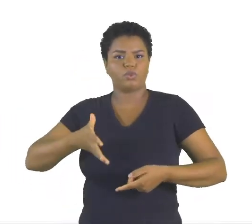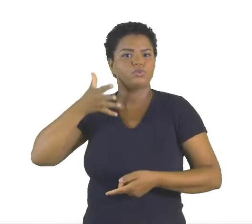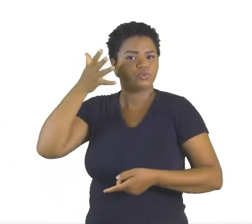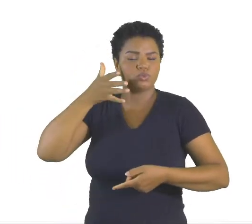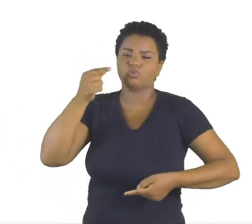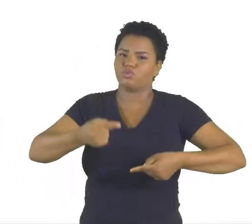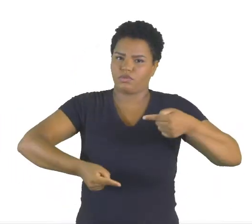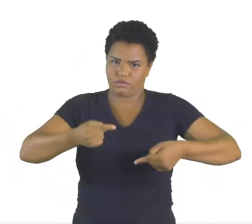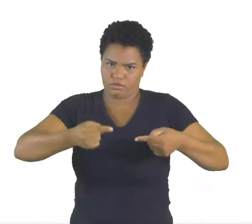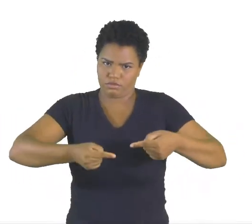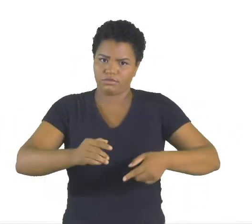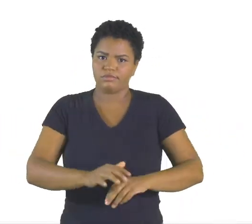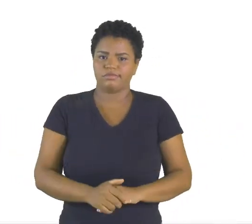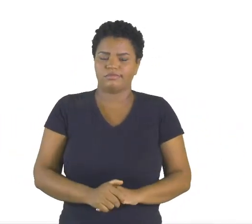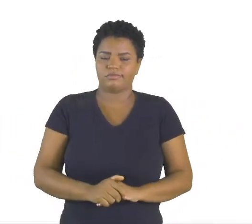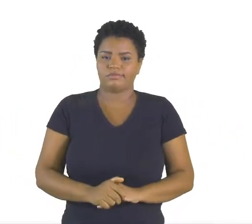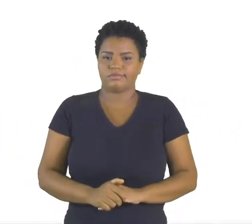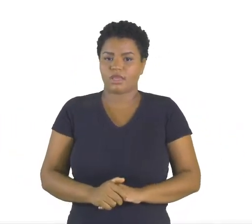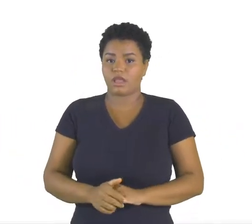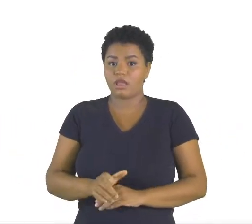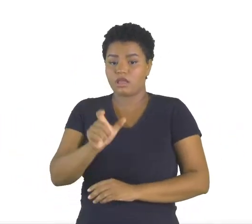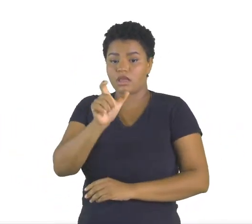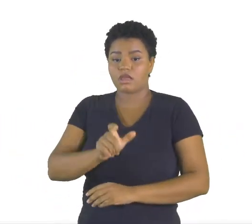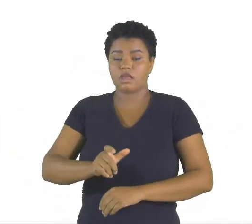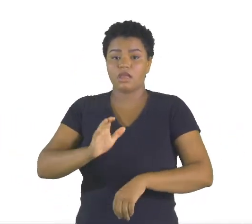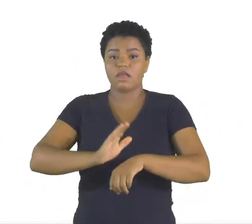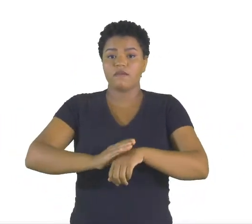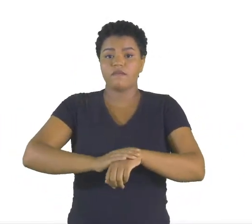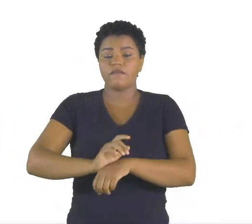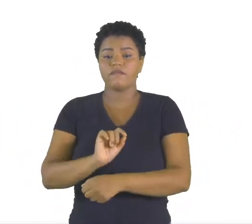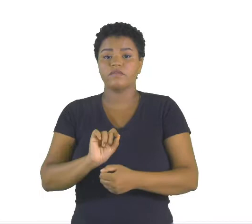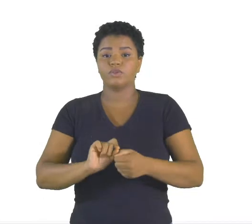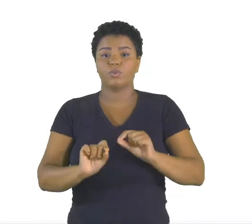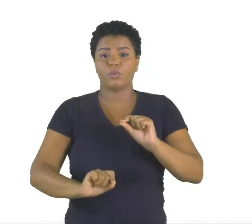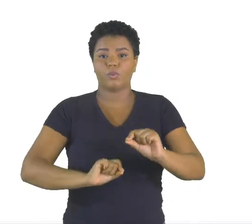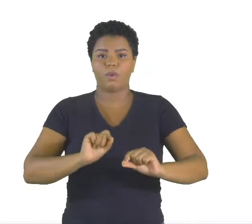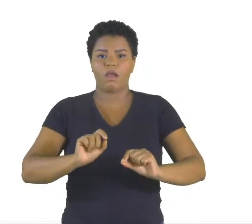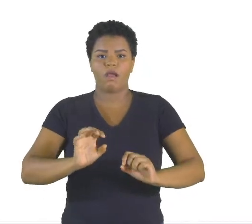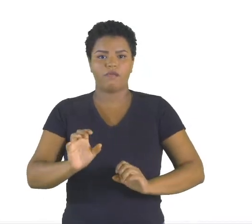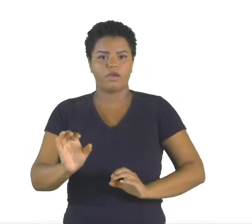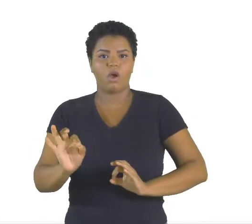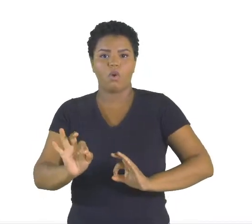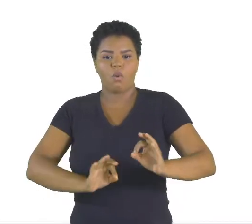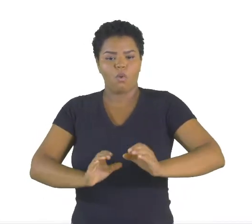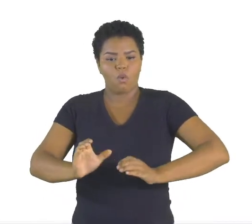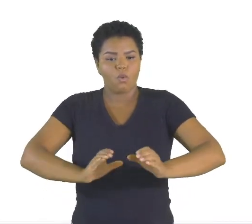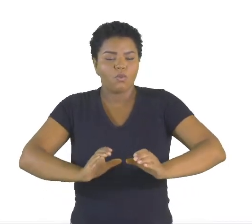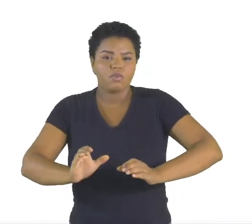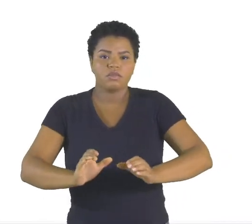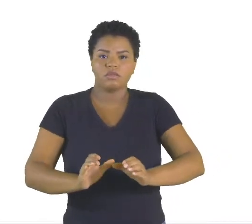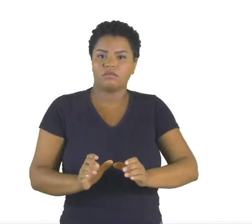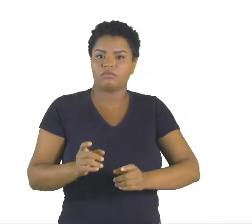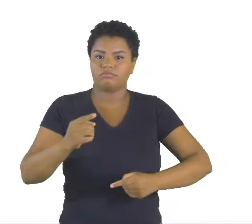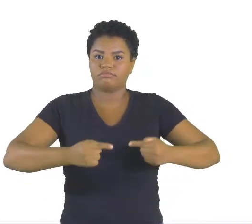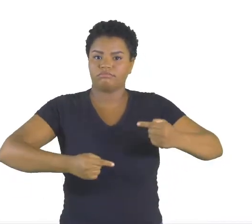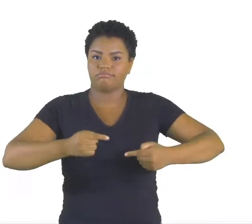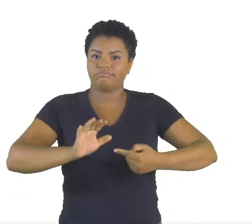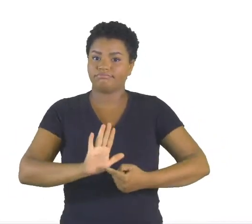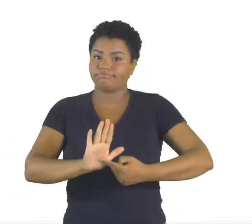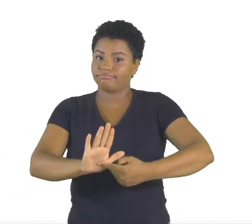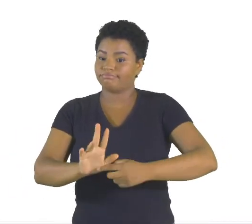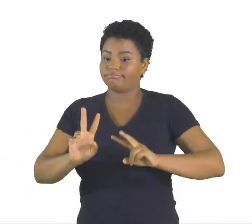debate. O que ele vai fazer? Olha essas ações dele. Ele vai coordenar o debate, vai apresentar o